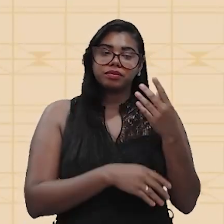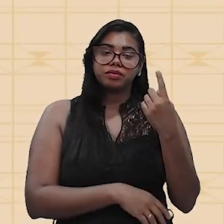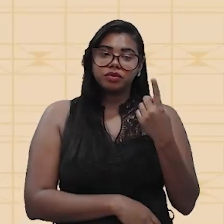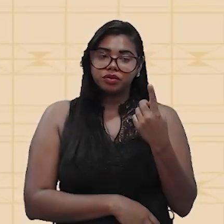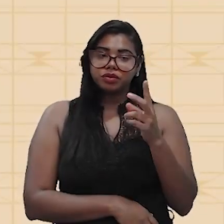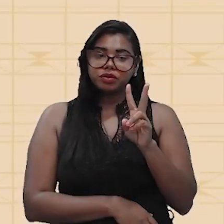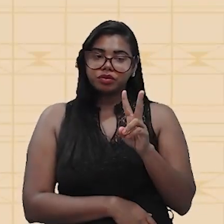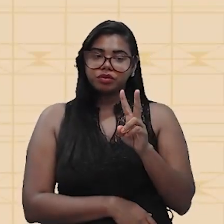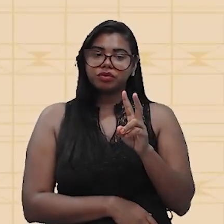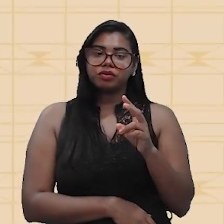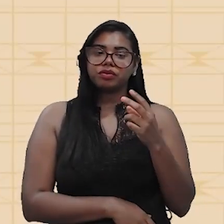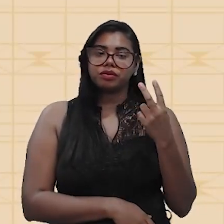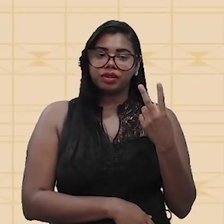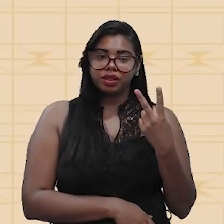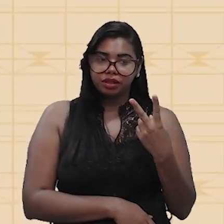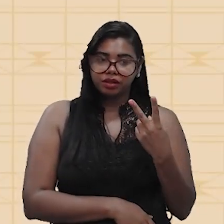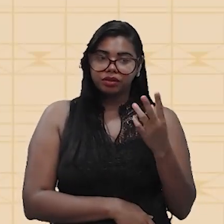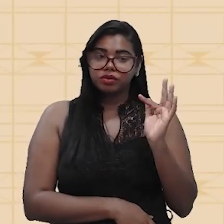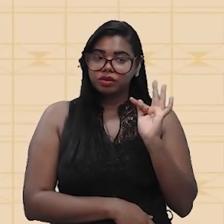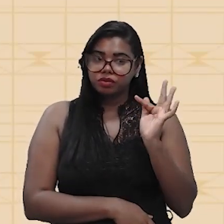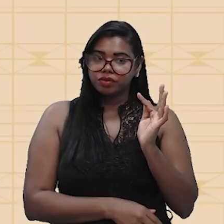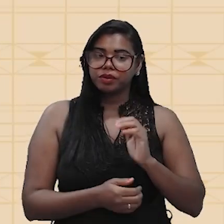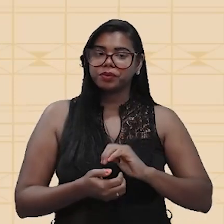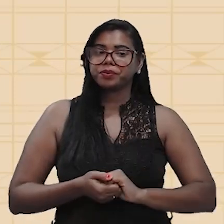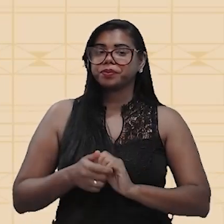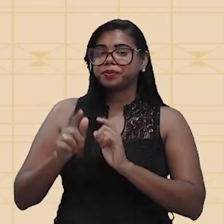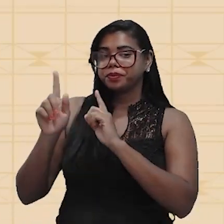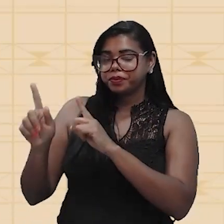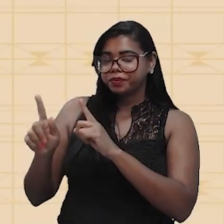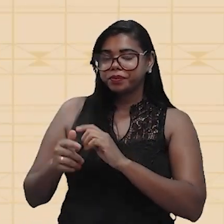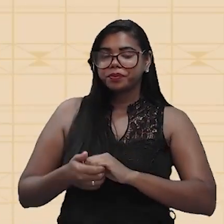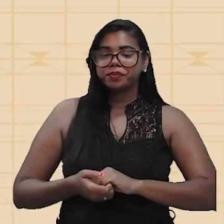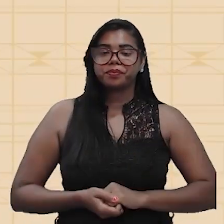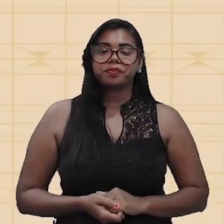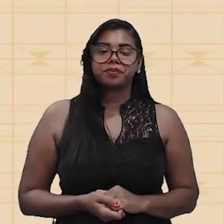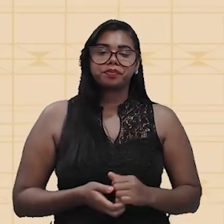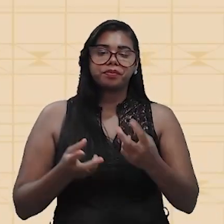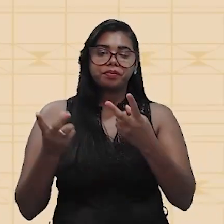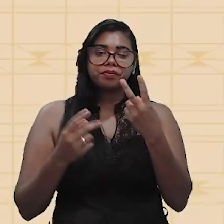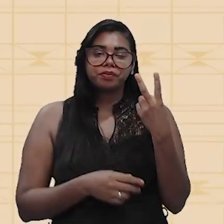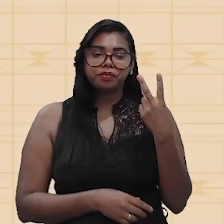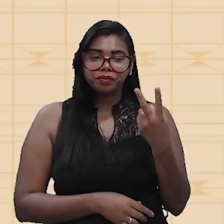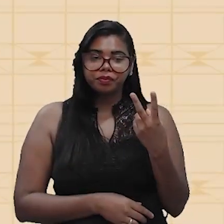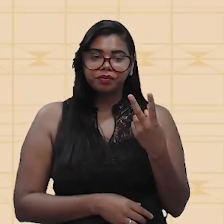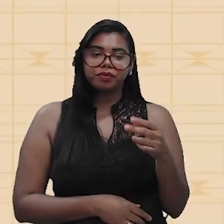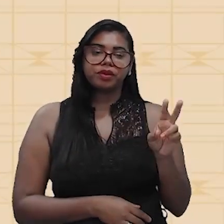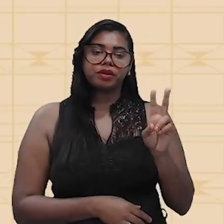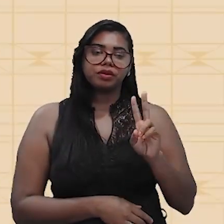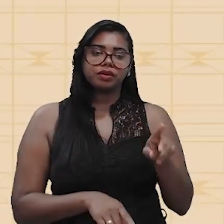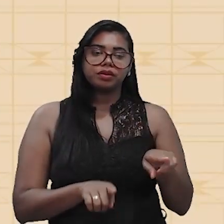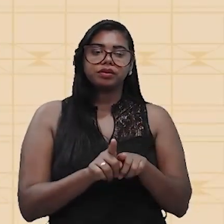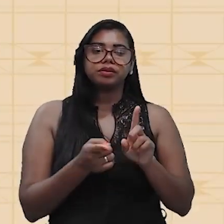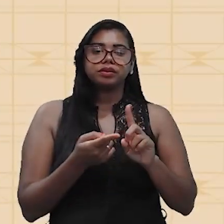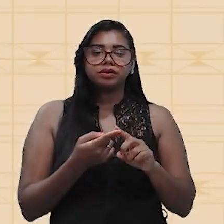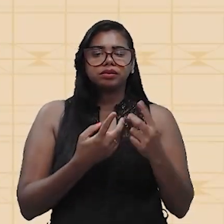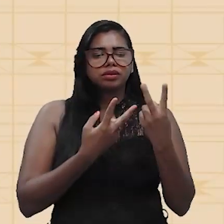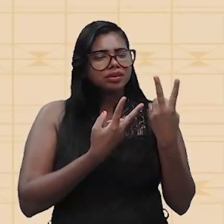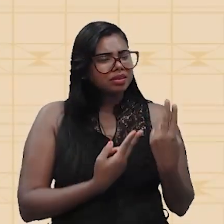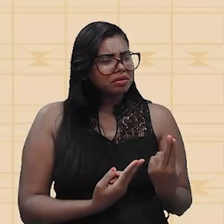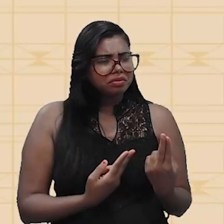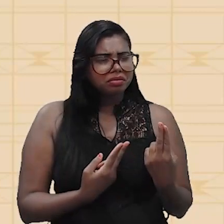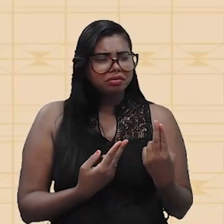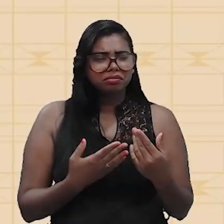coluna 2 se for falso. Perceba que ele põe aí dois equipamentos de 12 volts. Como são iguais, tanto faz